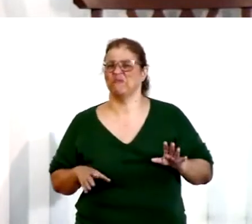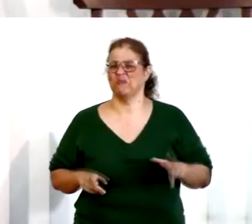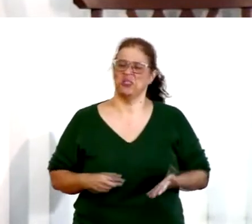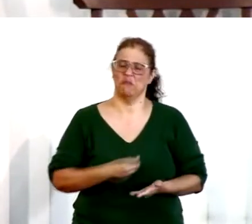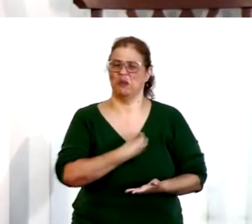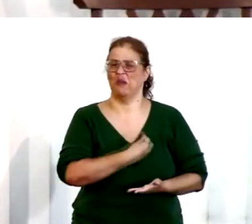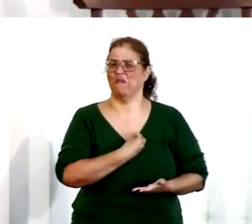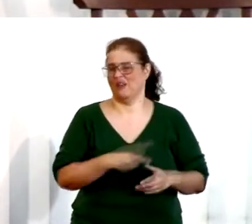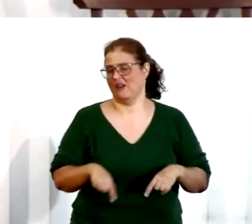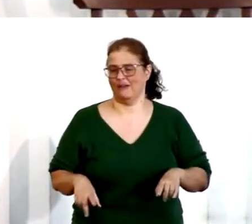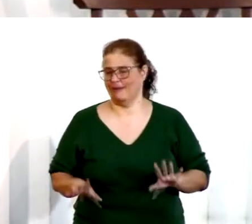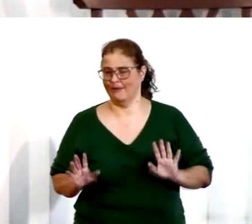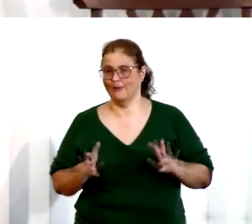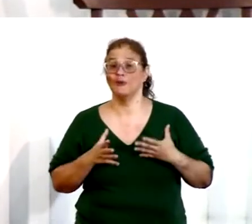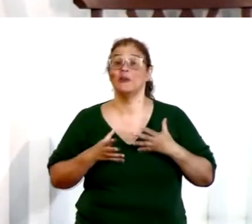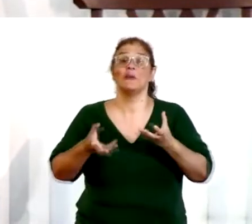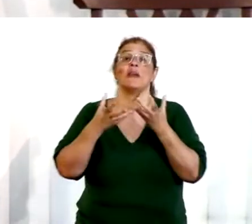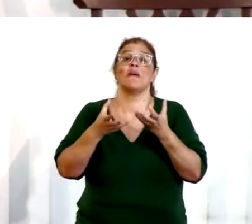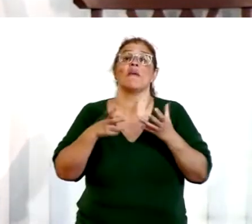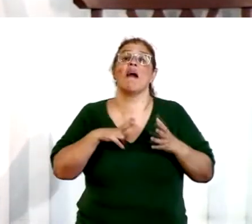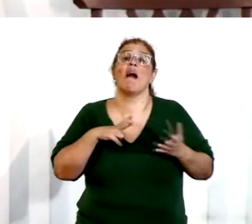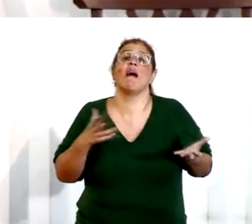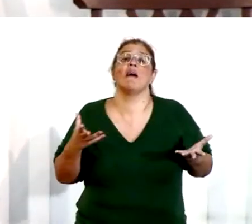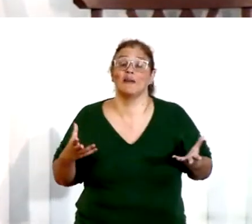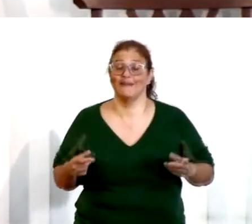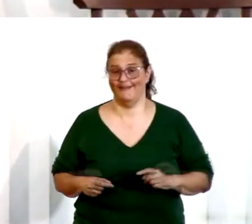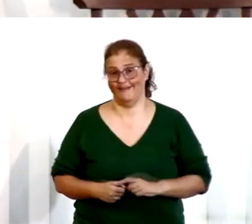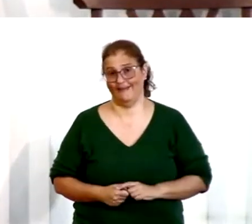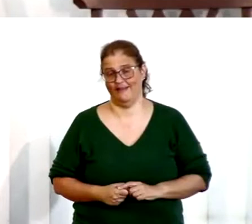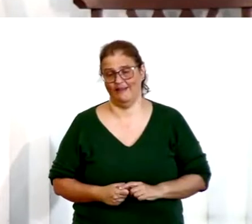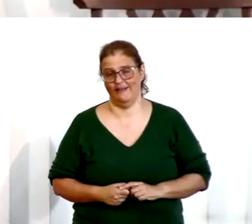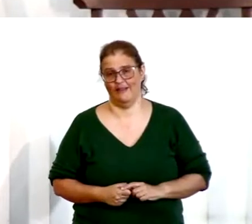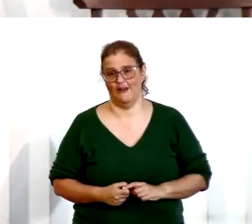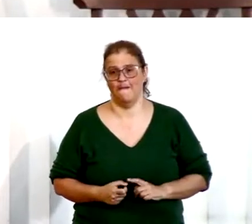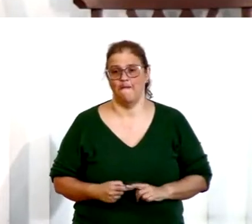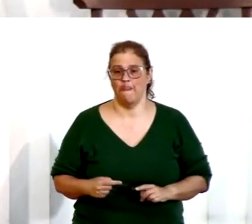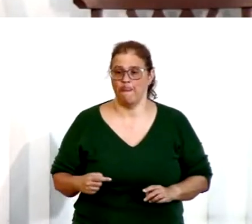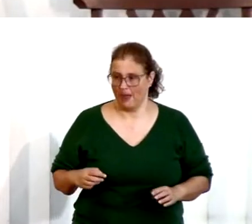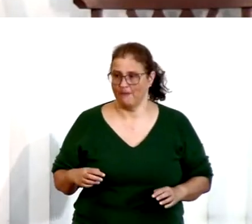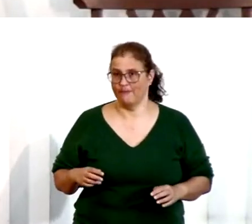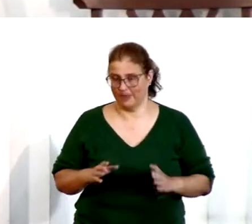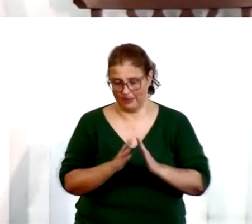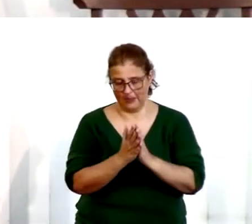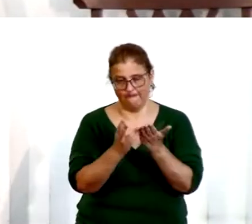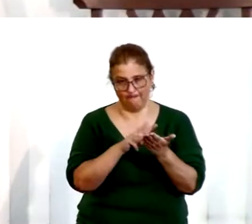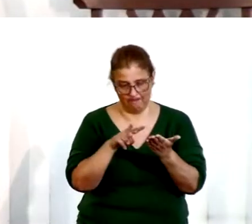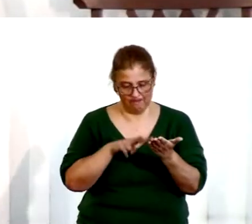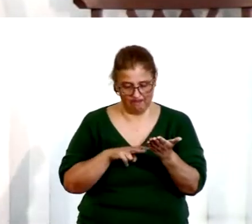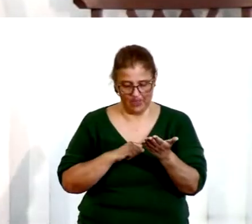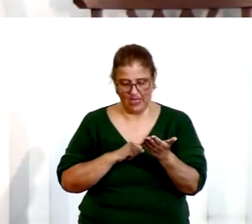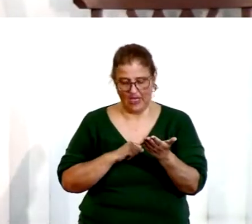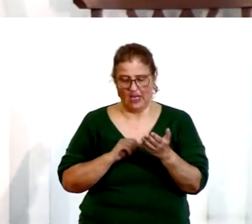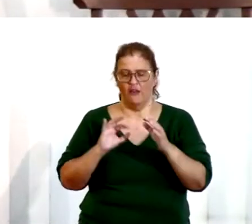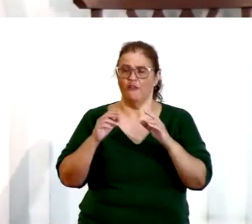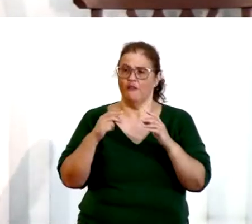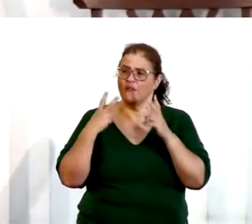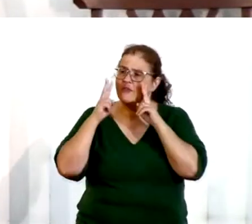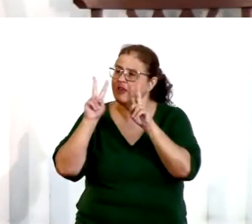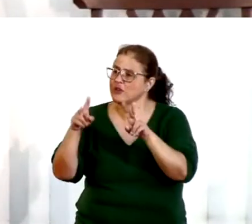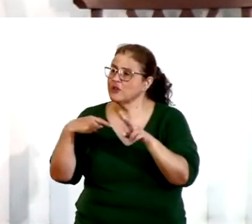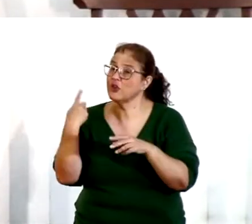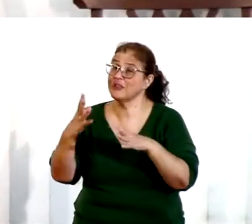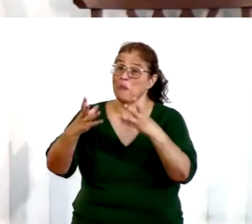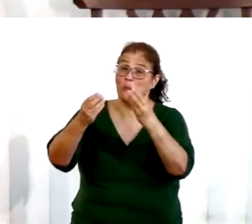diz. Portanto, também nós, visto que temos a rodear-nos tão grande nuvem de testemunhas, olha